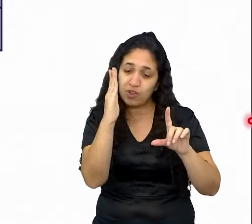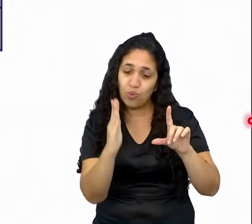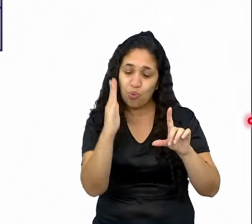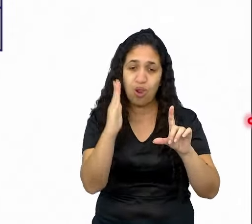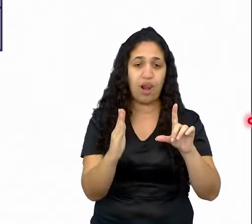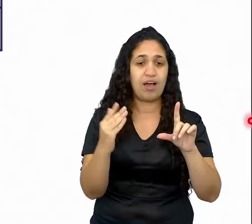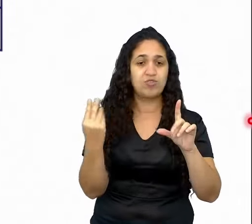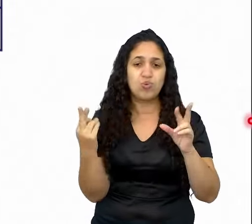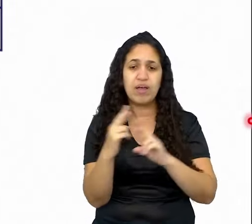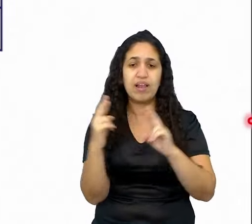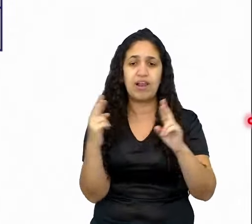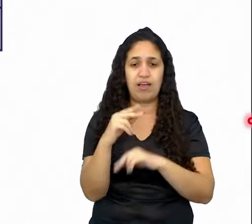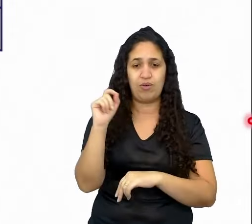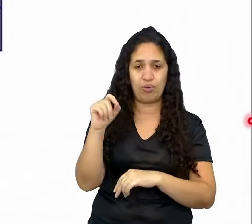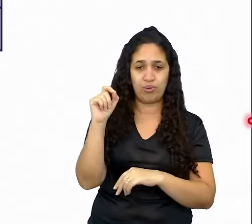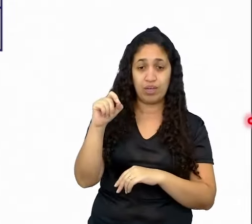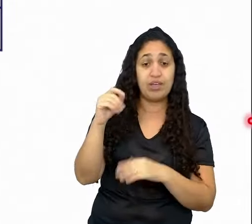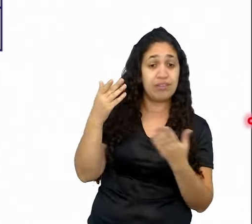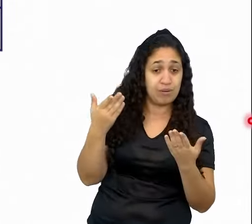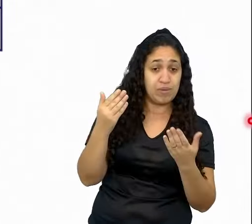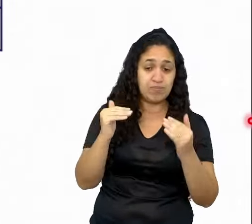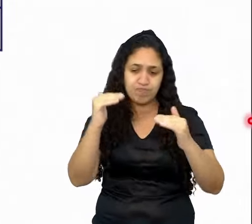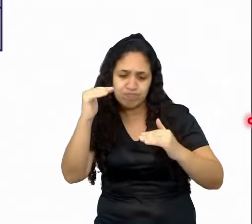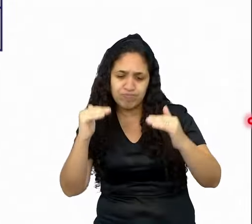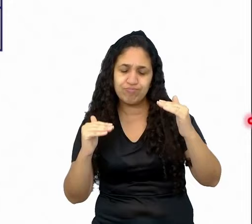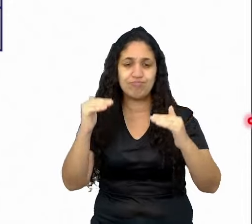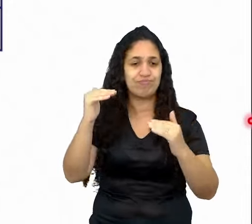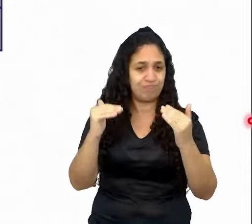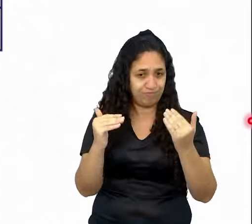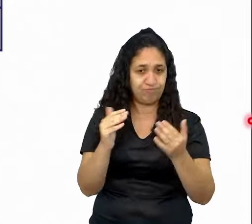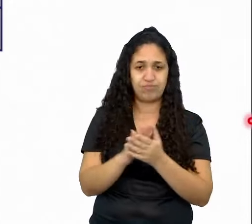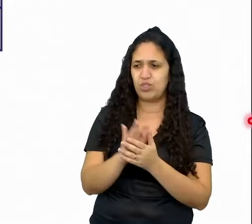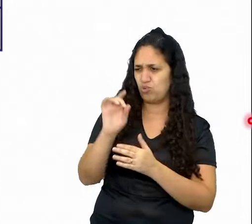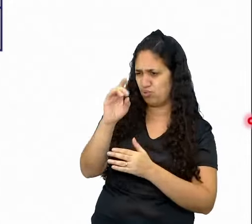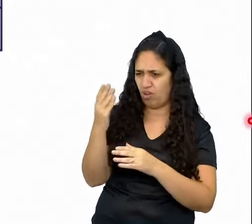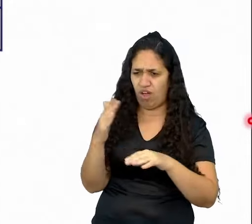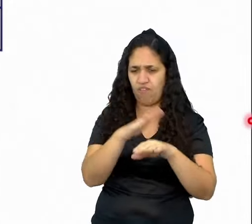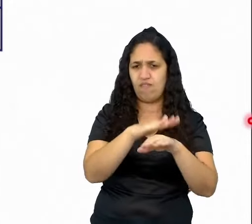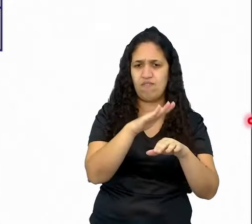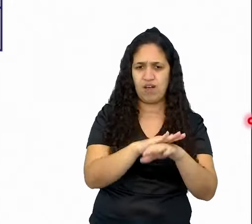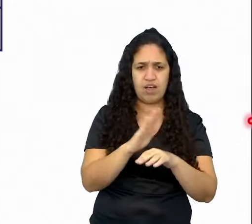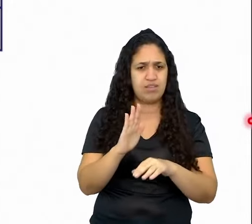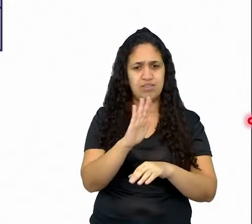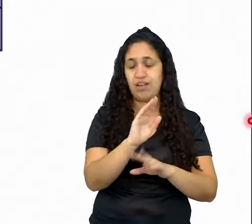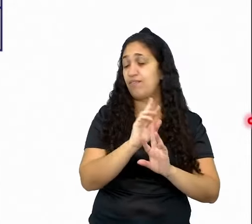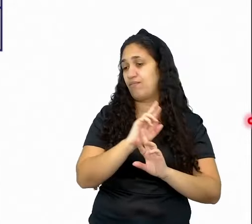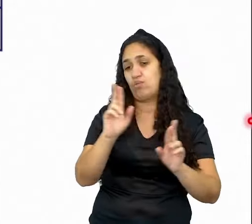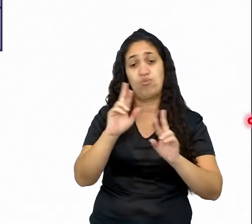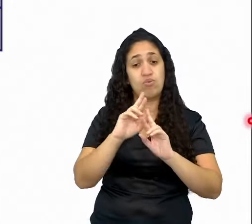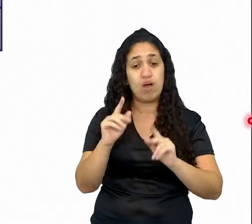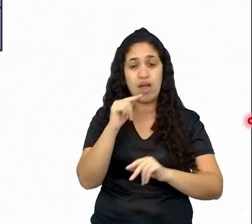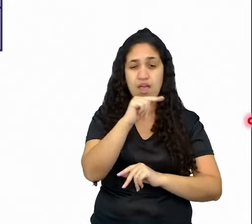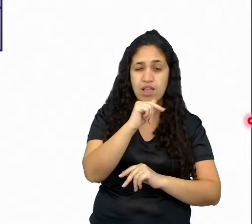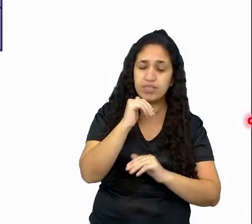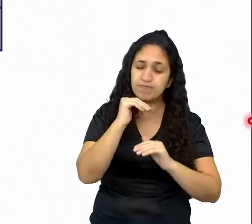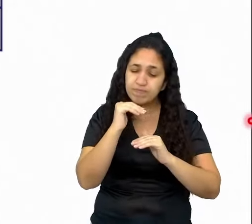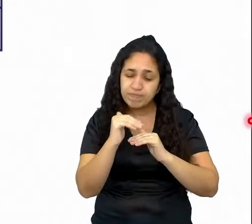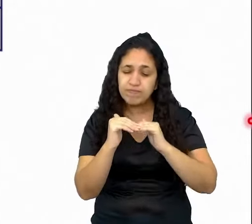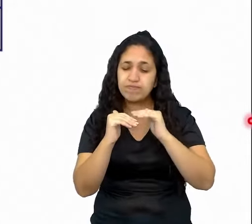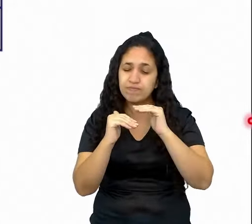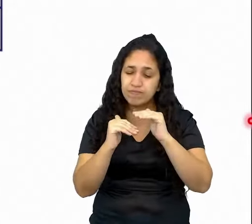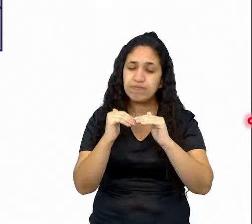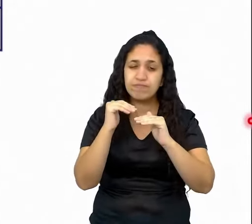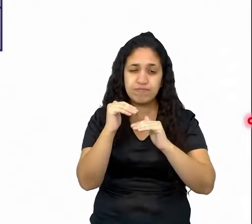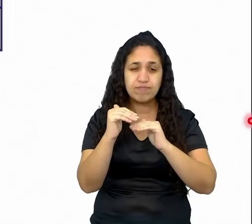de proporcionalidade. E não é assim só aplicar, ele vai fazendo uma construção com